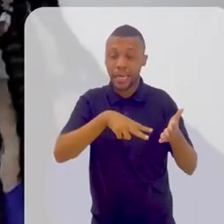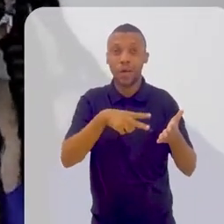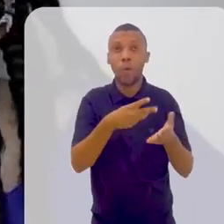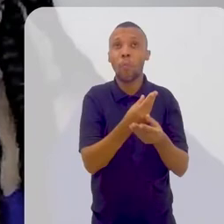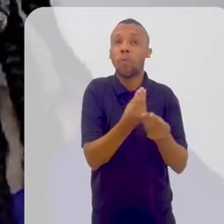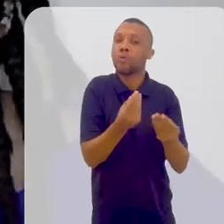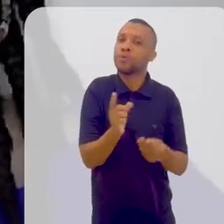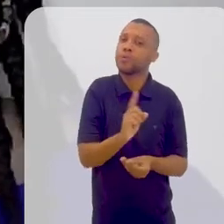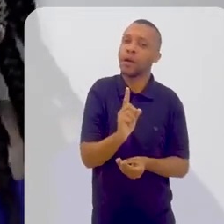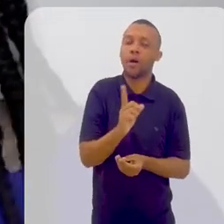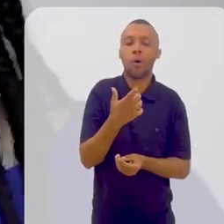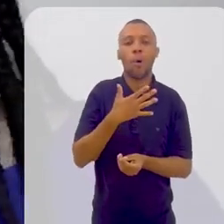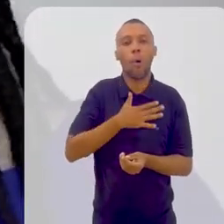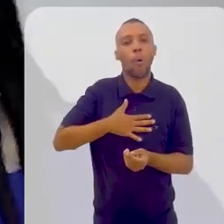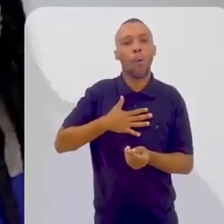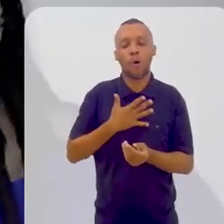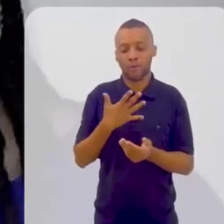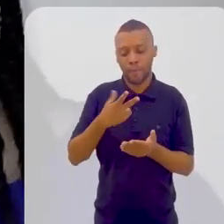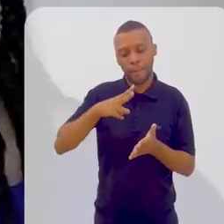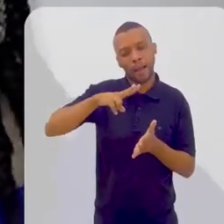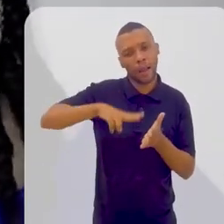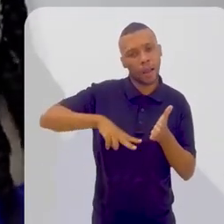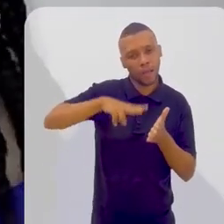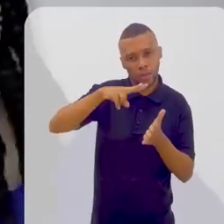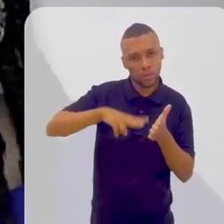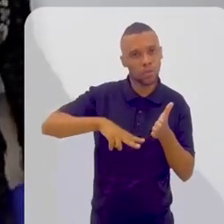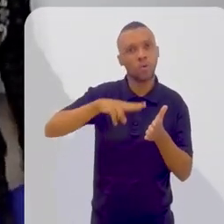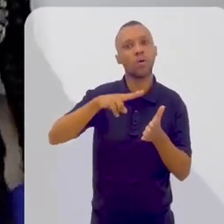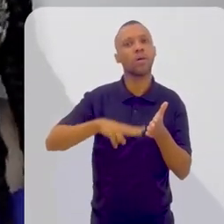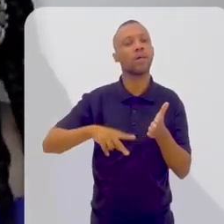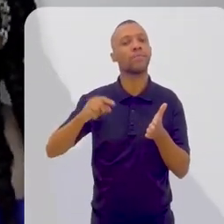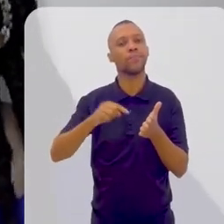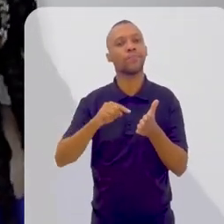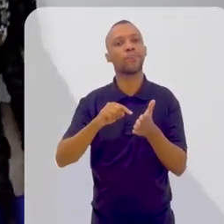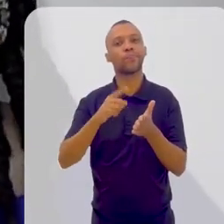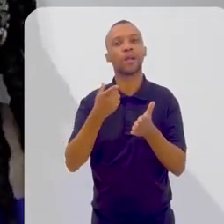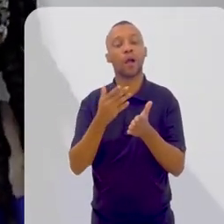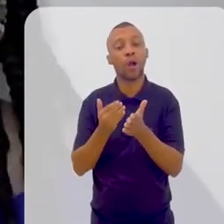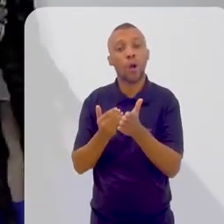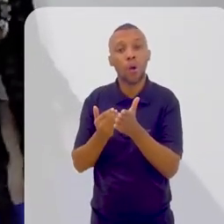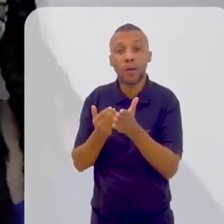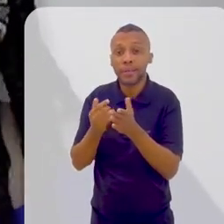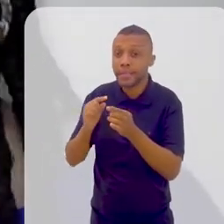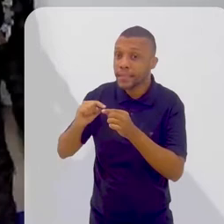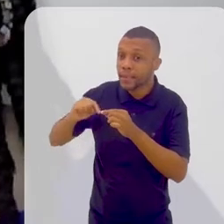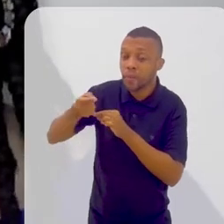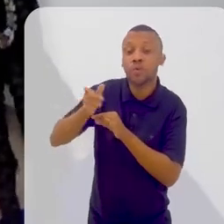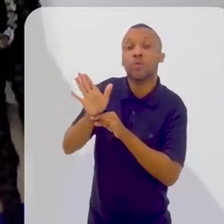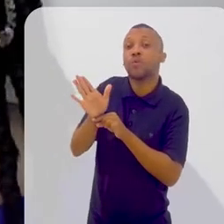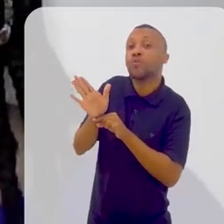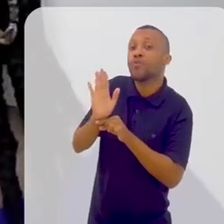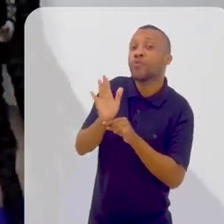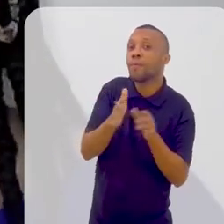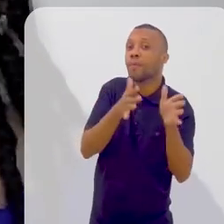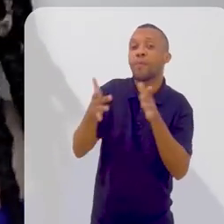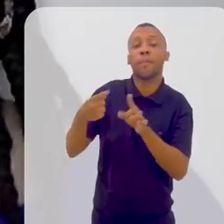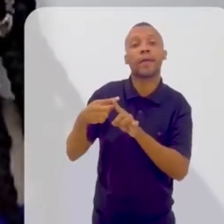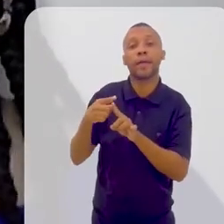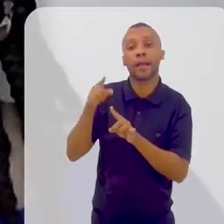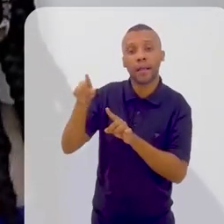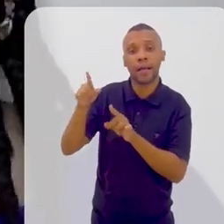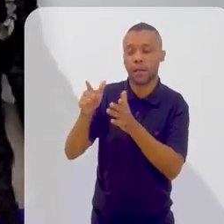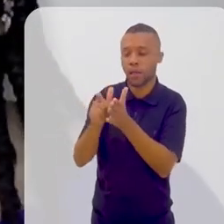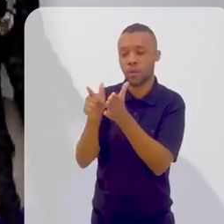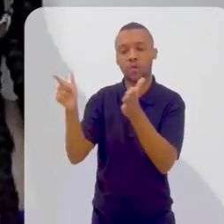muito. O gosto pela leitura veio na Rio Filme, porque lá a